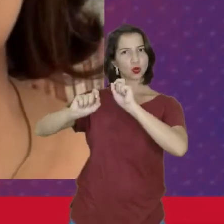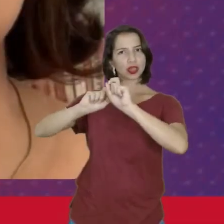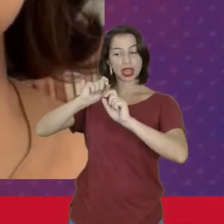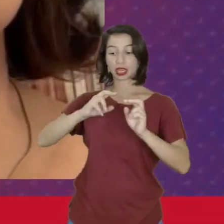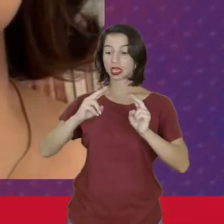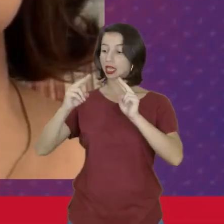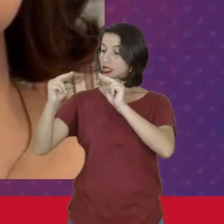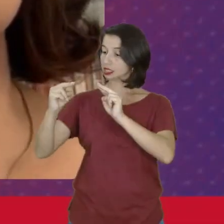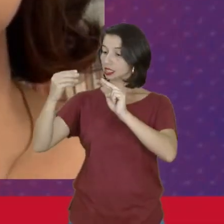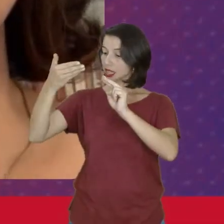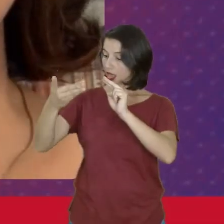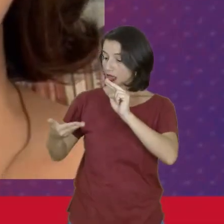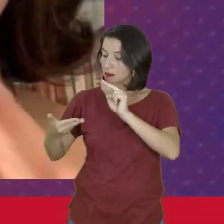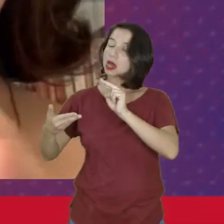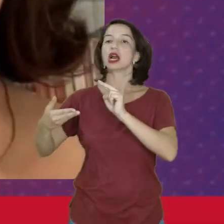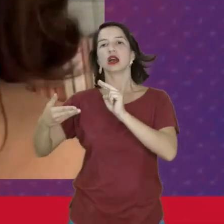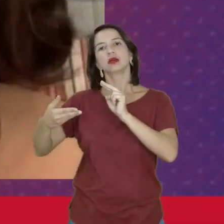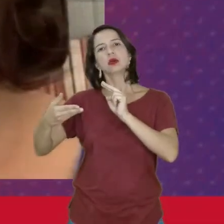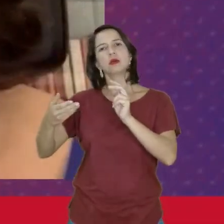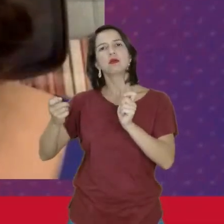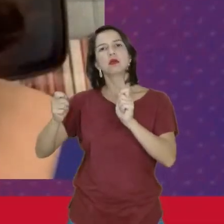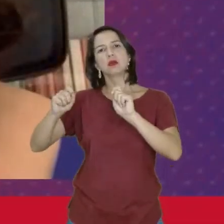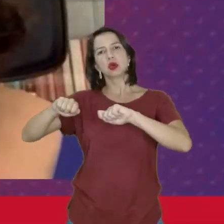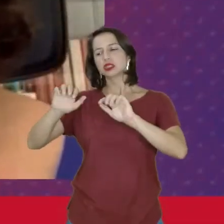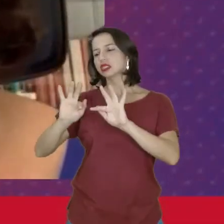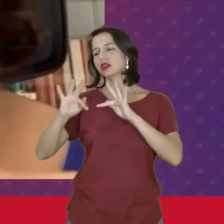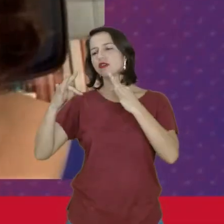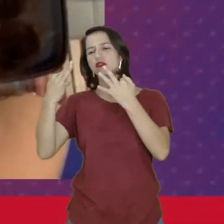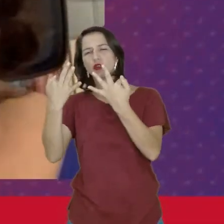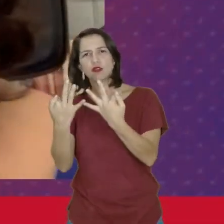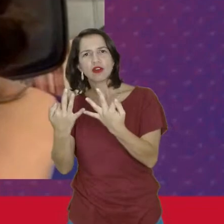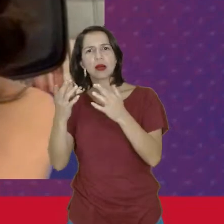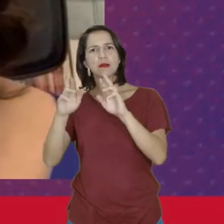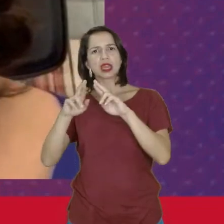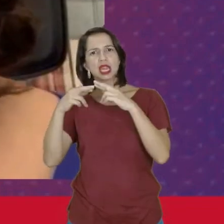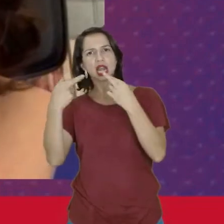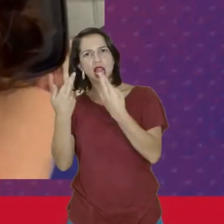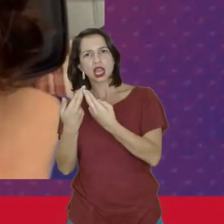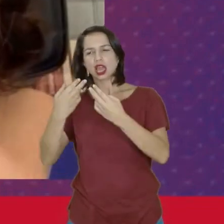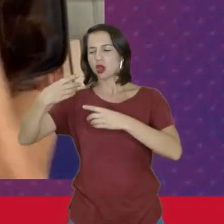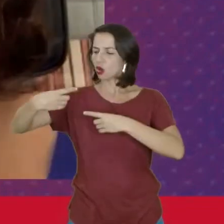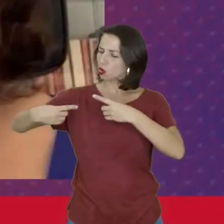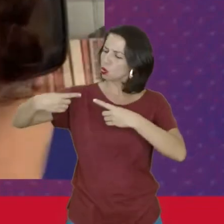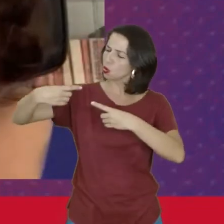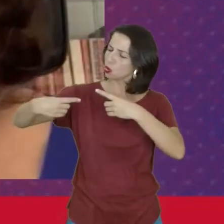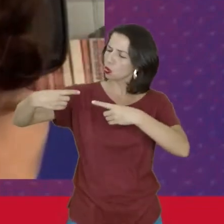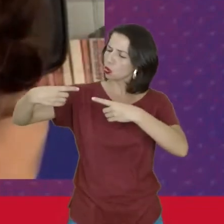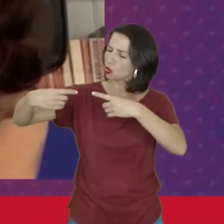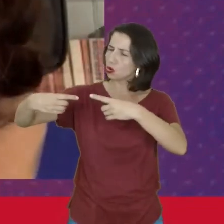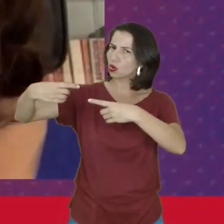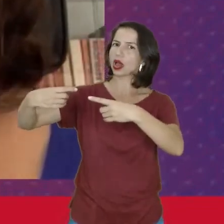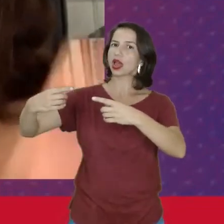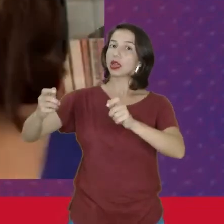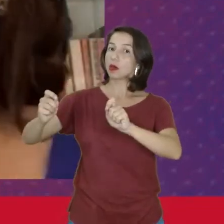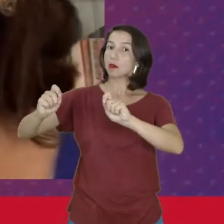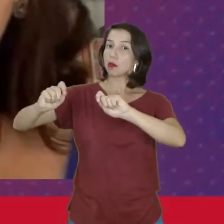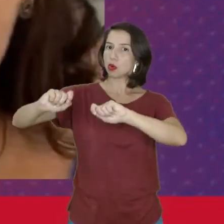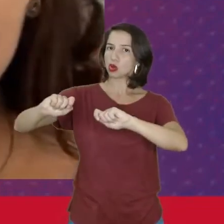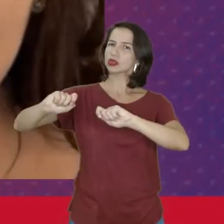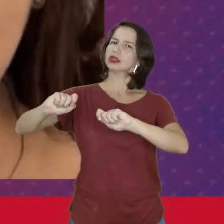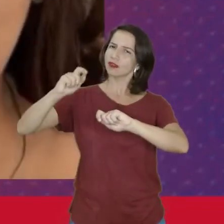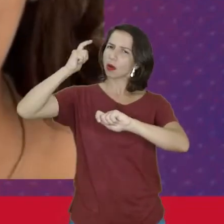os pais, nos conselhos de escola, nos grêmios estudantis, e que se possa construir